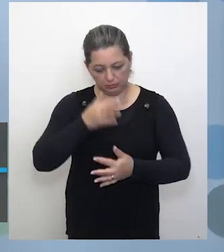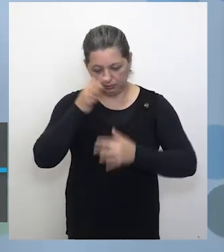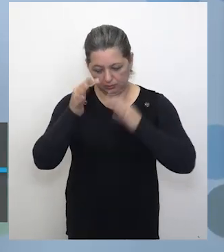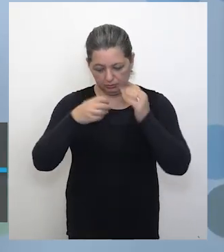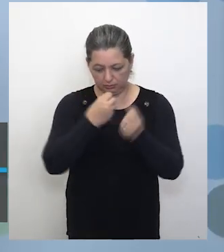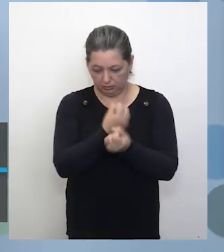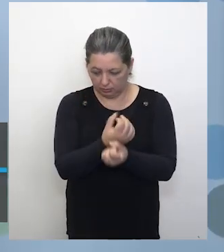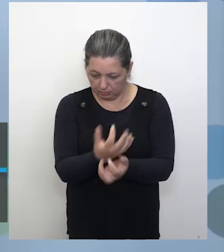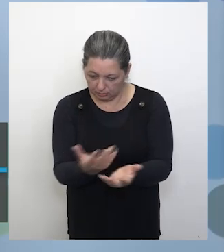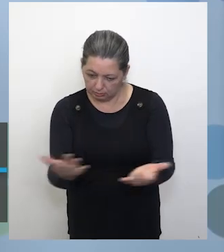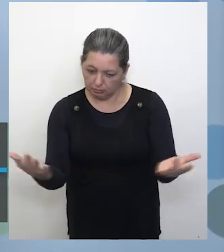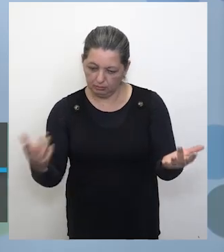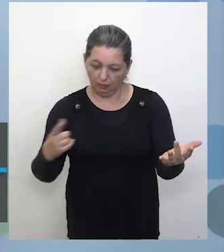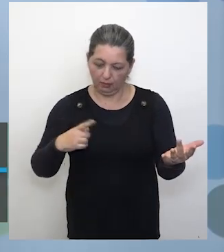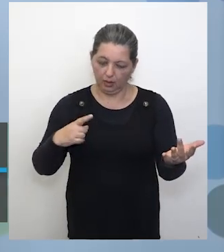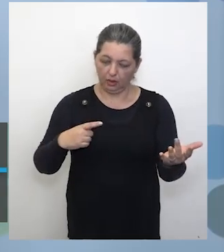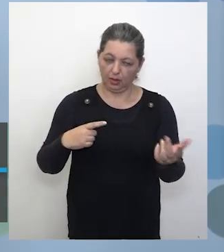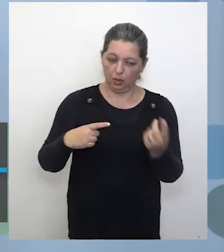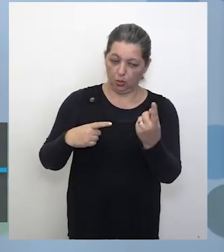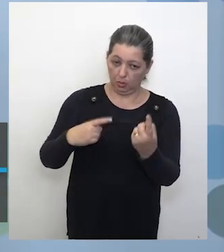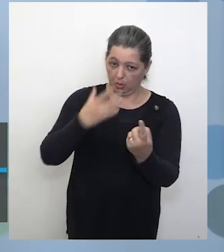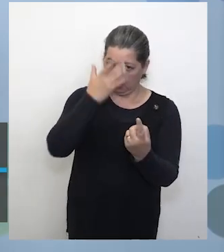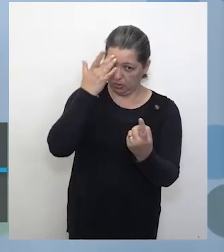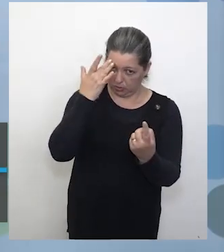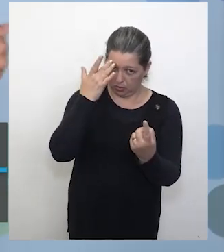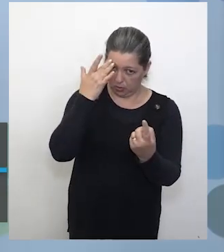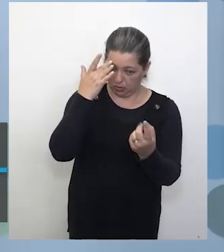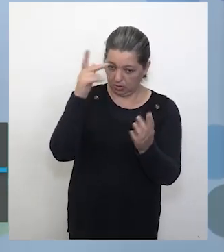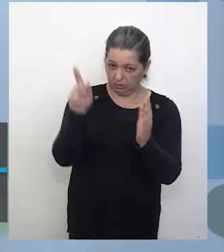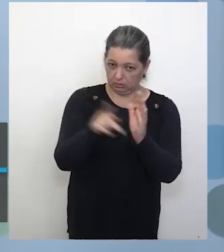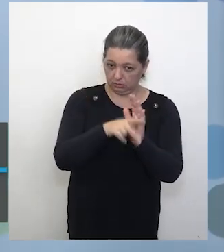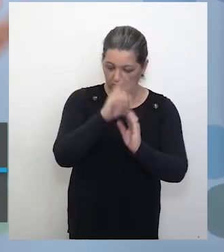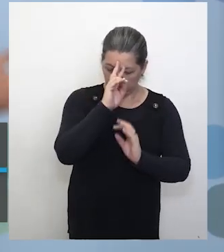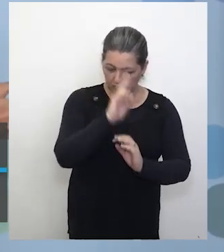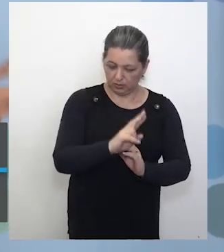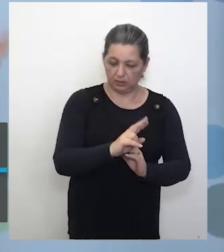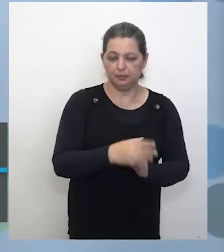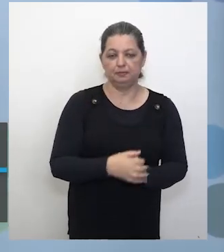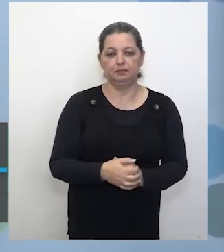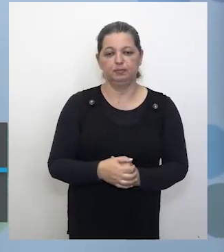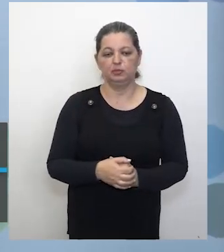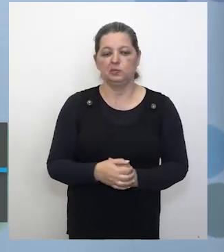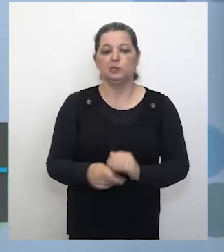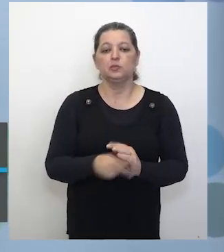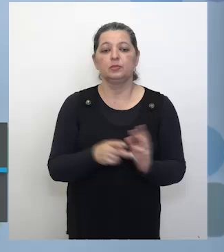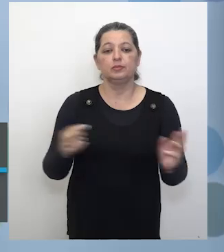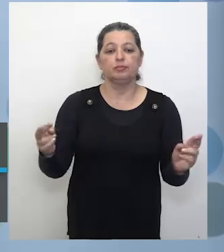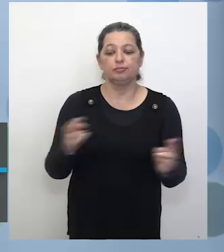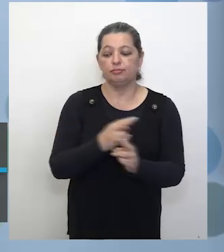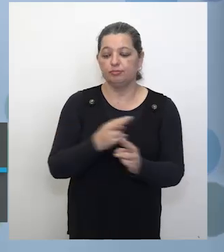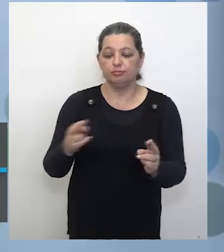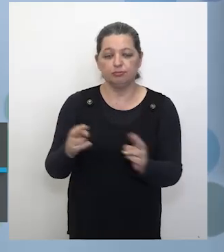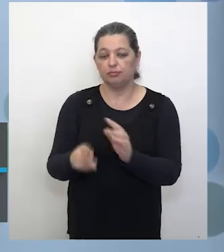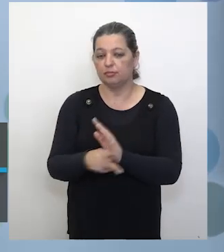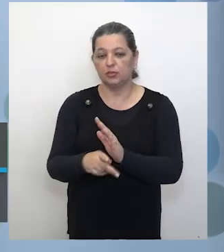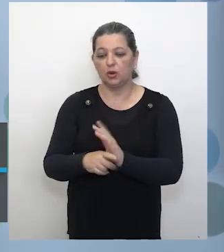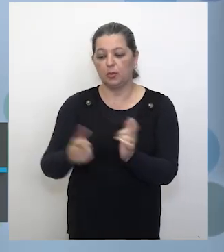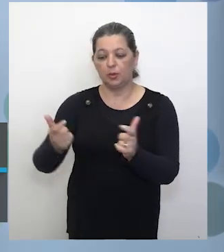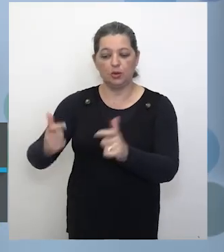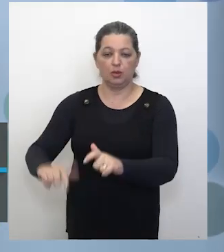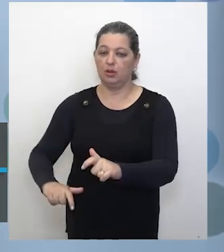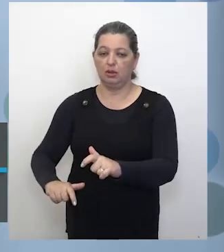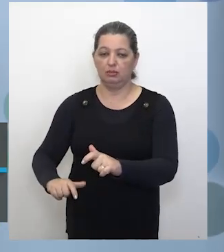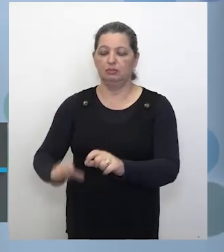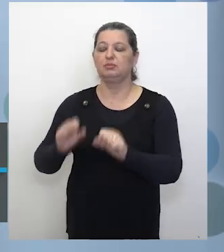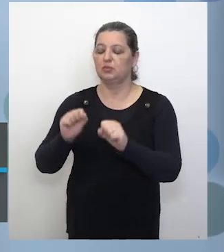dono, a Fabi, enquanto em negociação em relação com o proprietário do jardim, ela